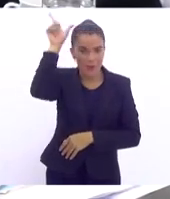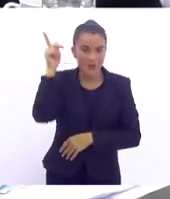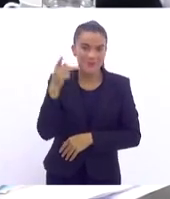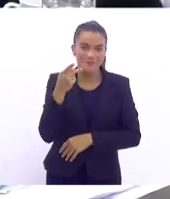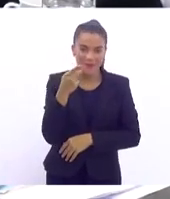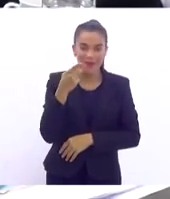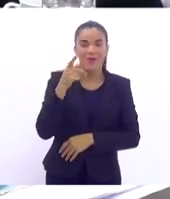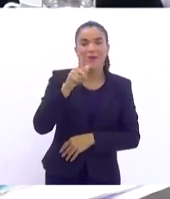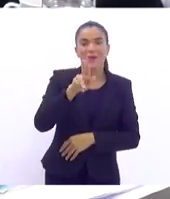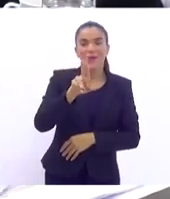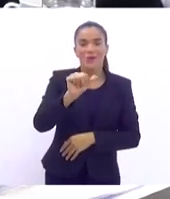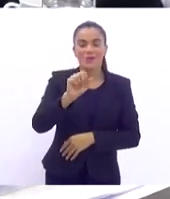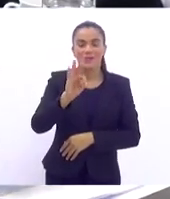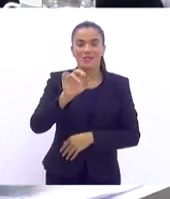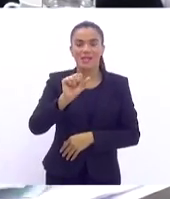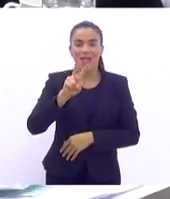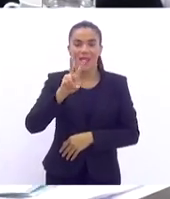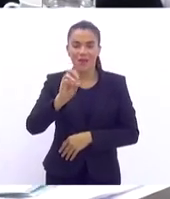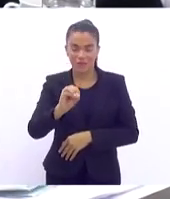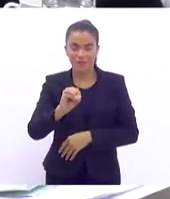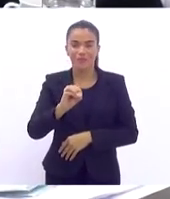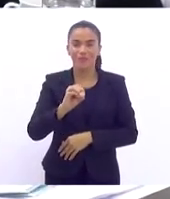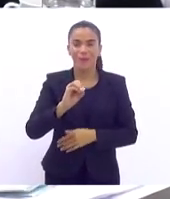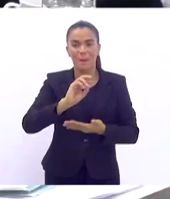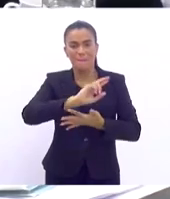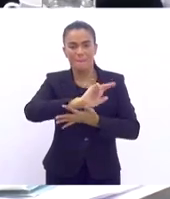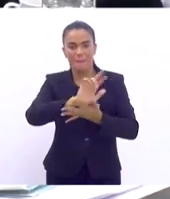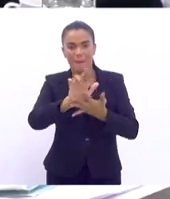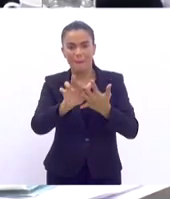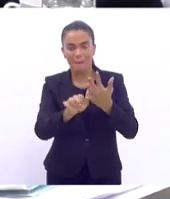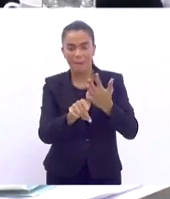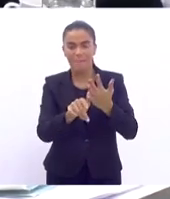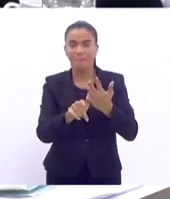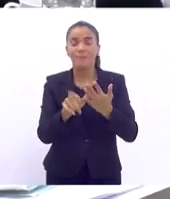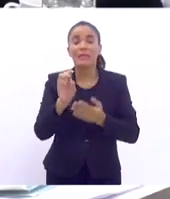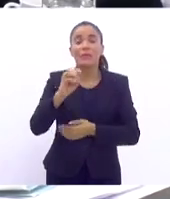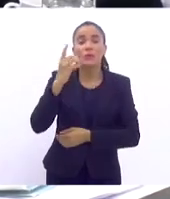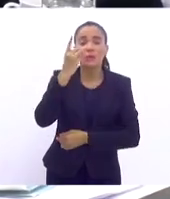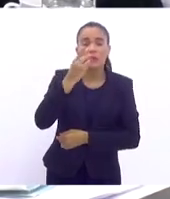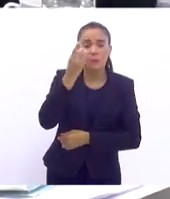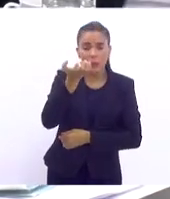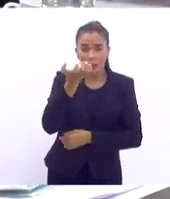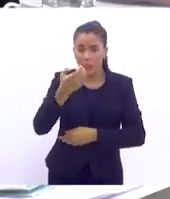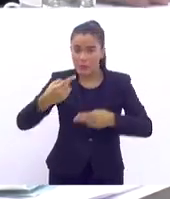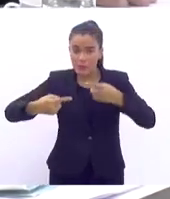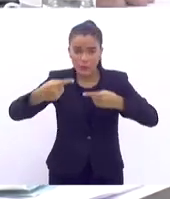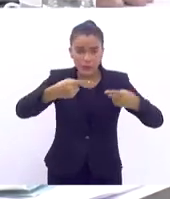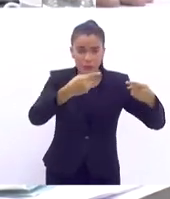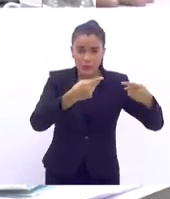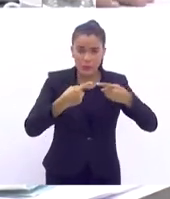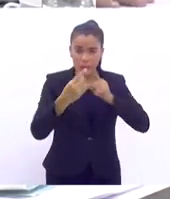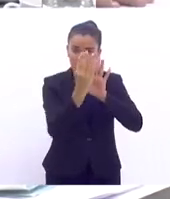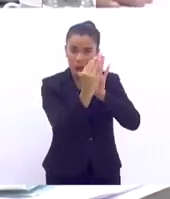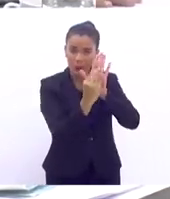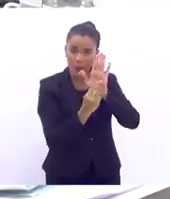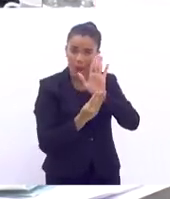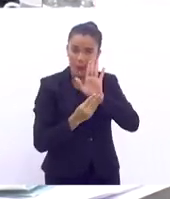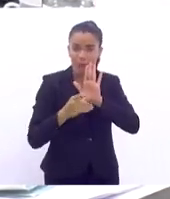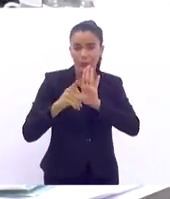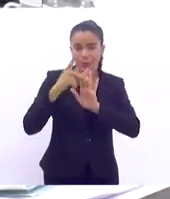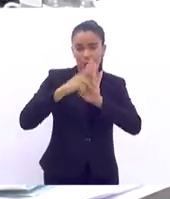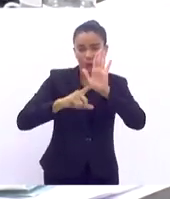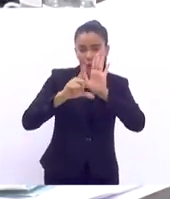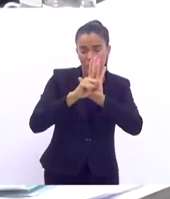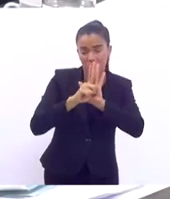Malafaia então vou abrir para que os deputados que queiram fazer a discussão possam discutir a matéria passando a palavra para